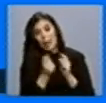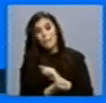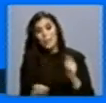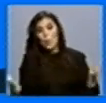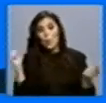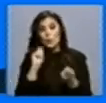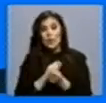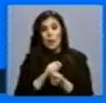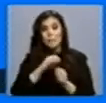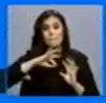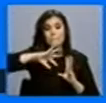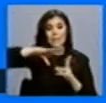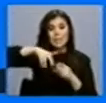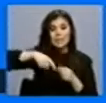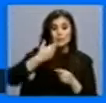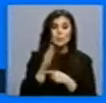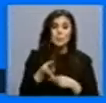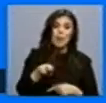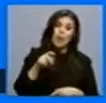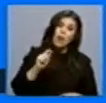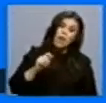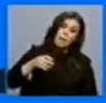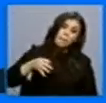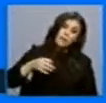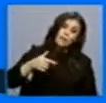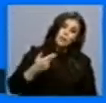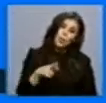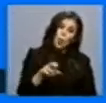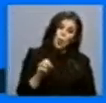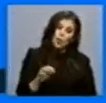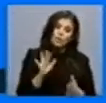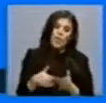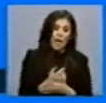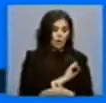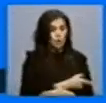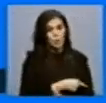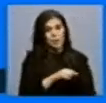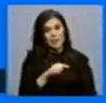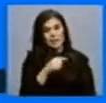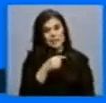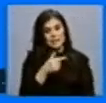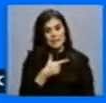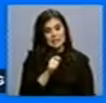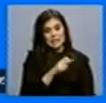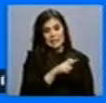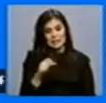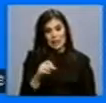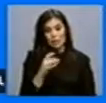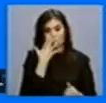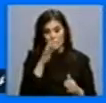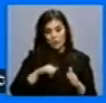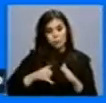planeta gasoso gigante como Neptuno para uma superterra. O que é que isto quer dizer? O buraco negro e os exoplanetas ali